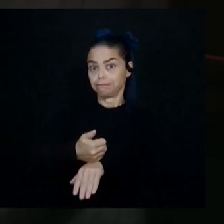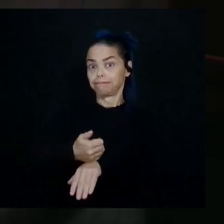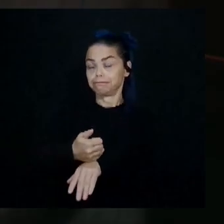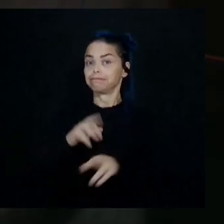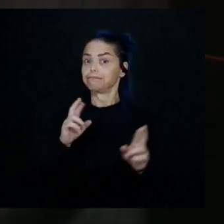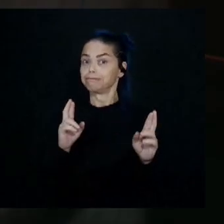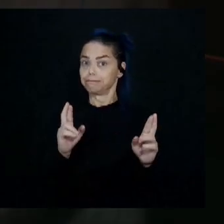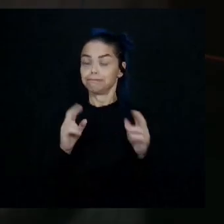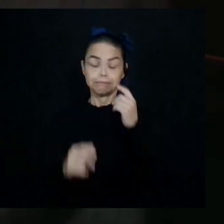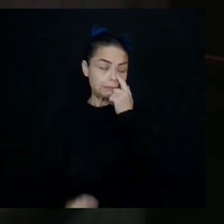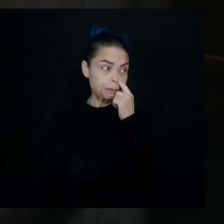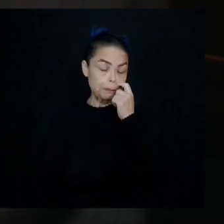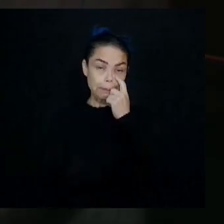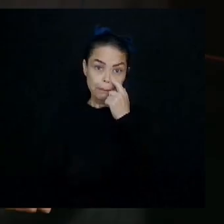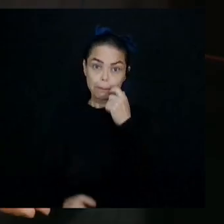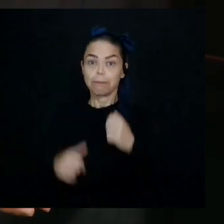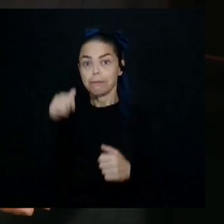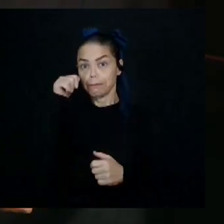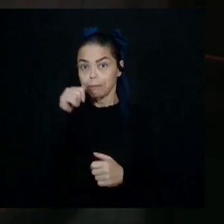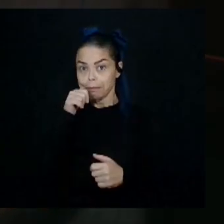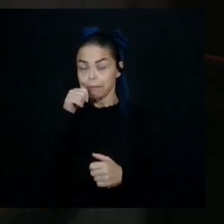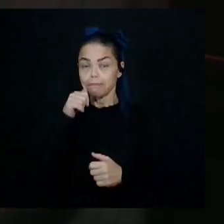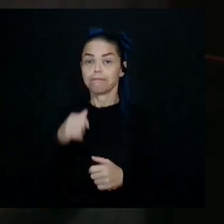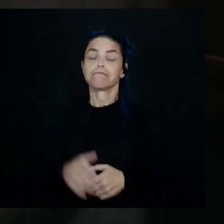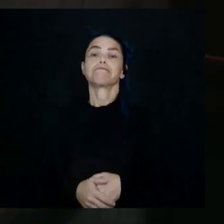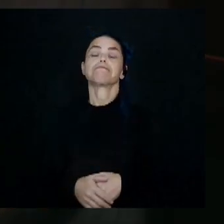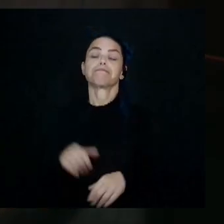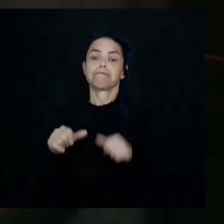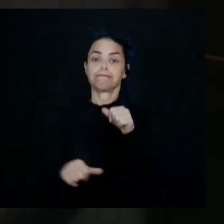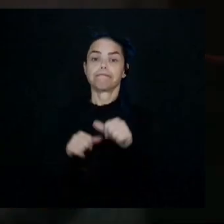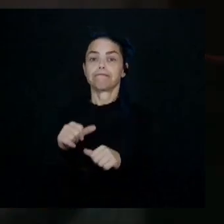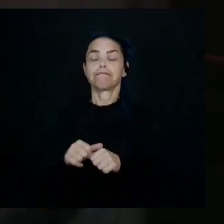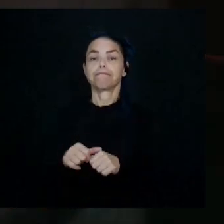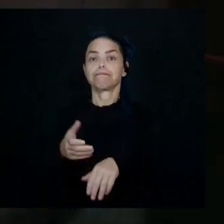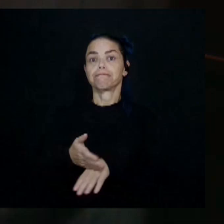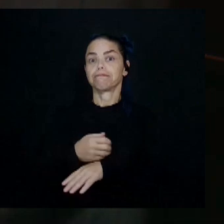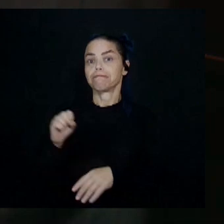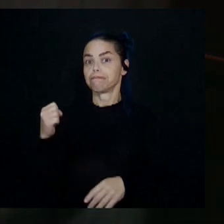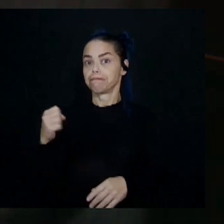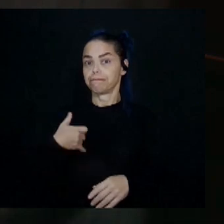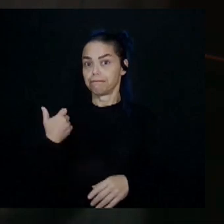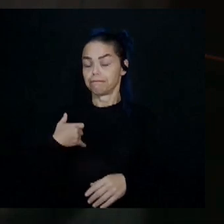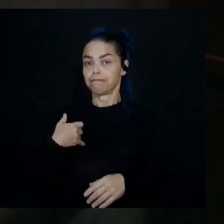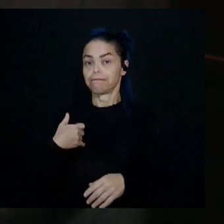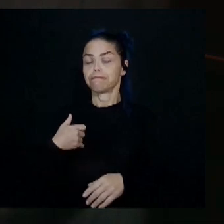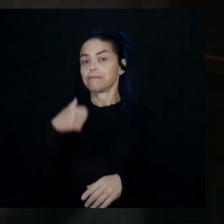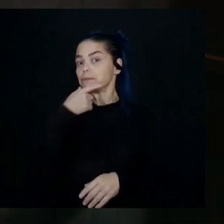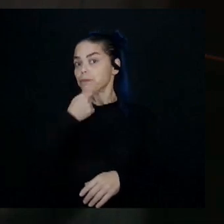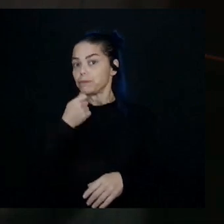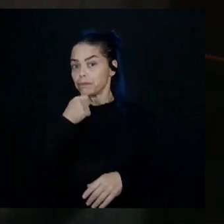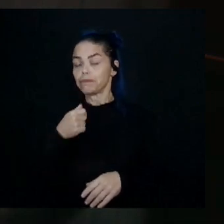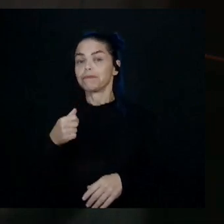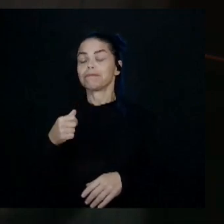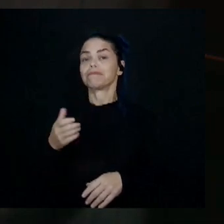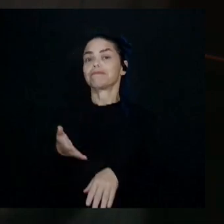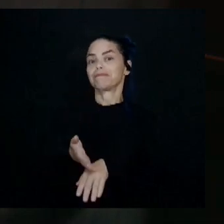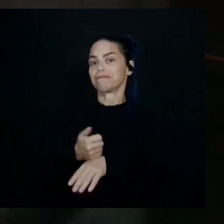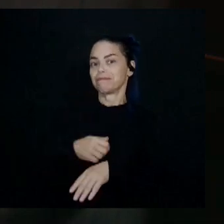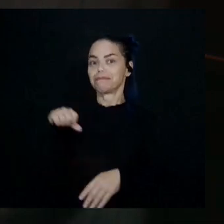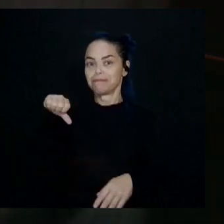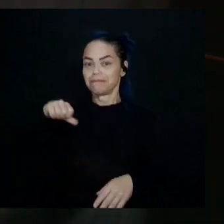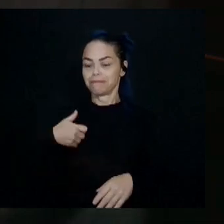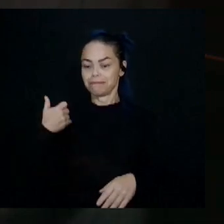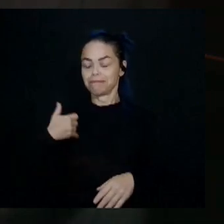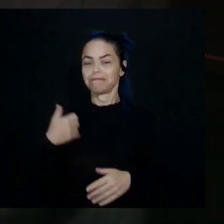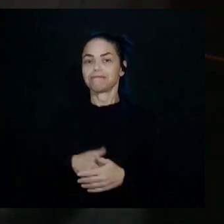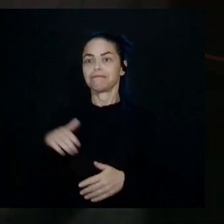Então, meninas com sinais de puberdade antes dos 8 anos, meninos antes dos 9. Os corpos crescem rápido, mas as